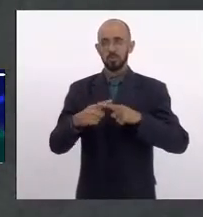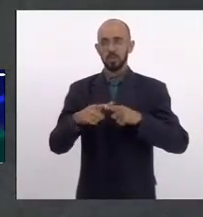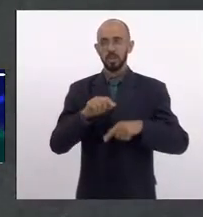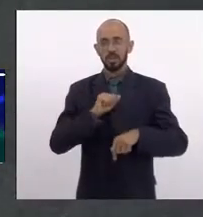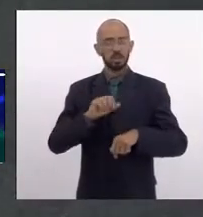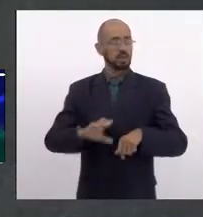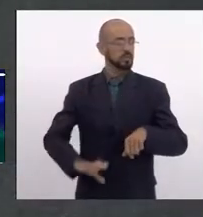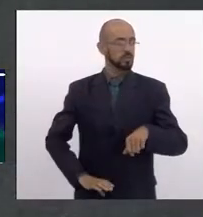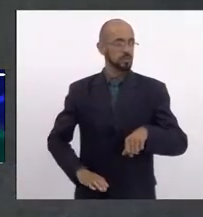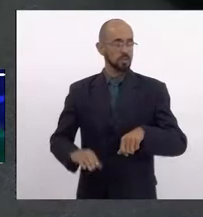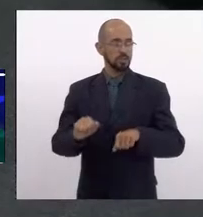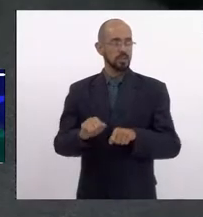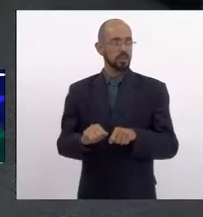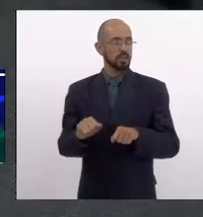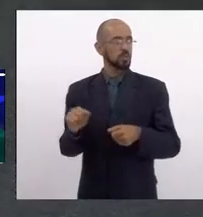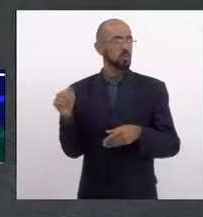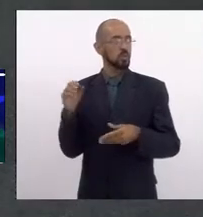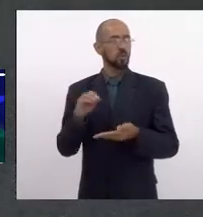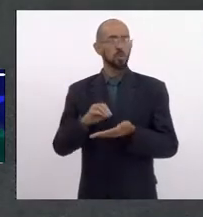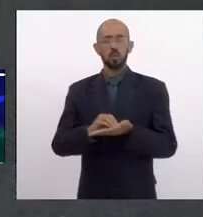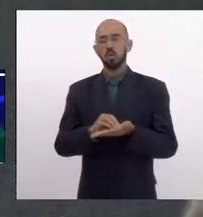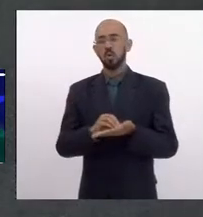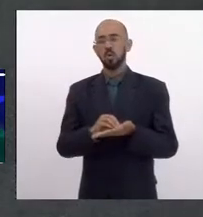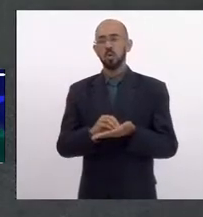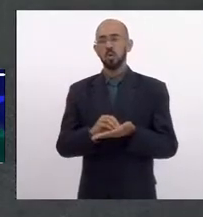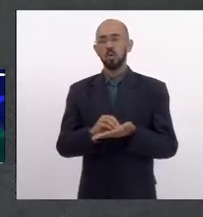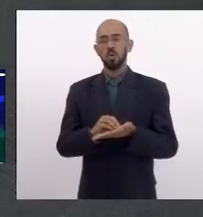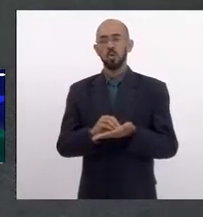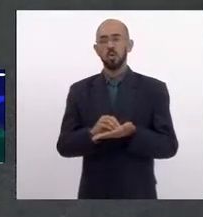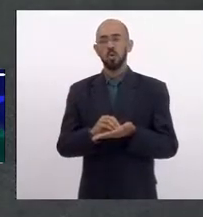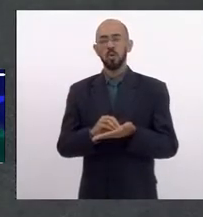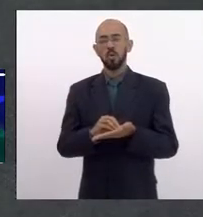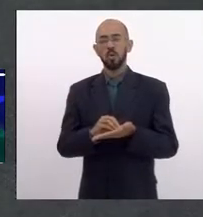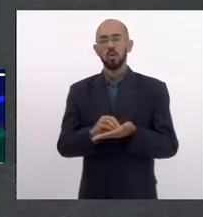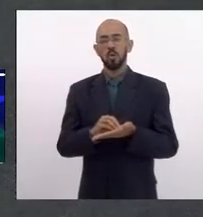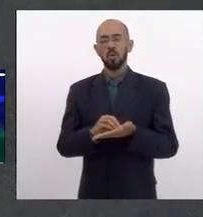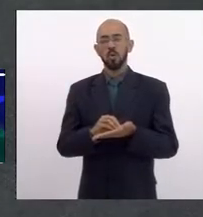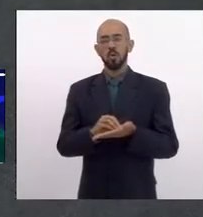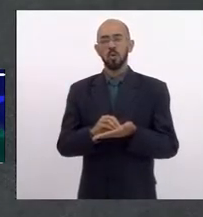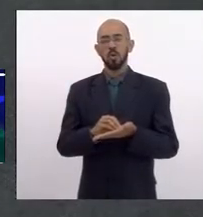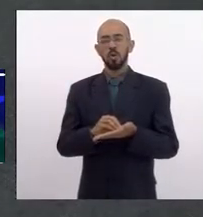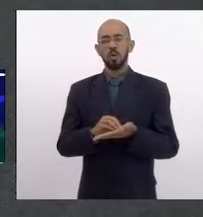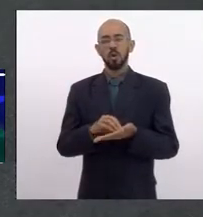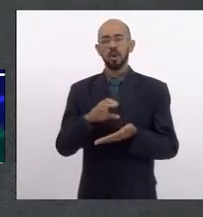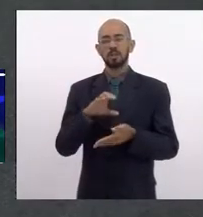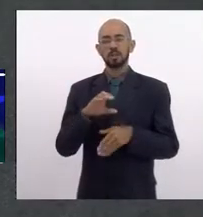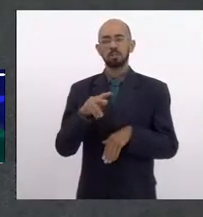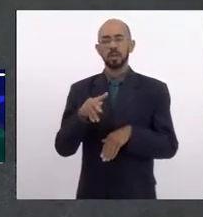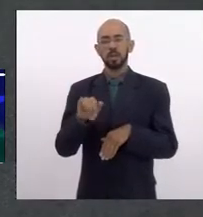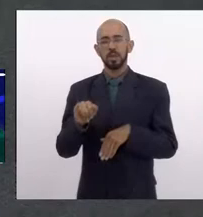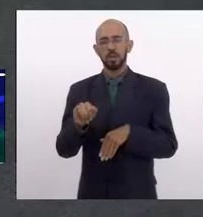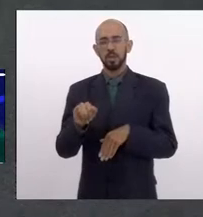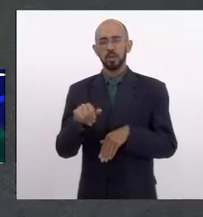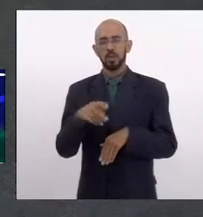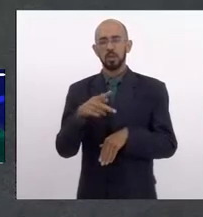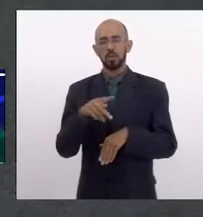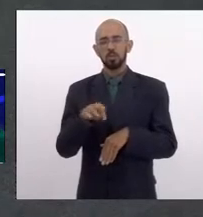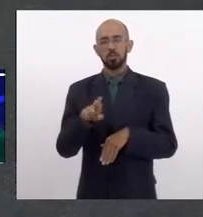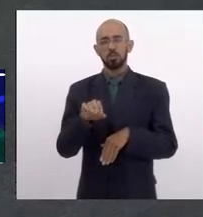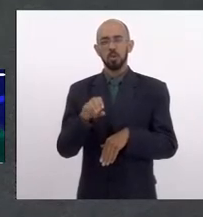Ceciliano botou a disposição do da CPI o eminente procurador